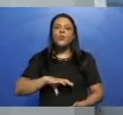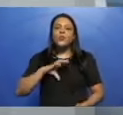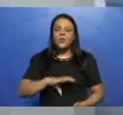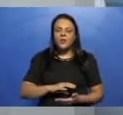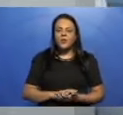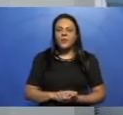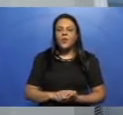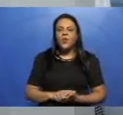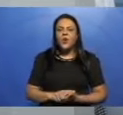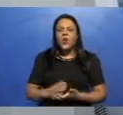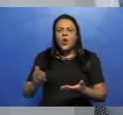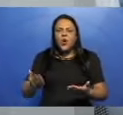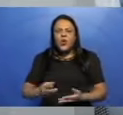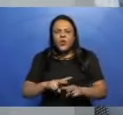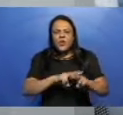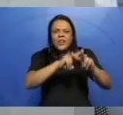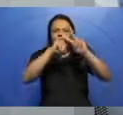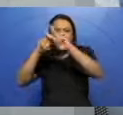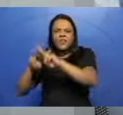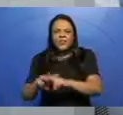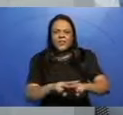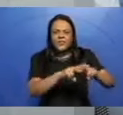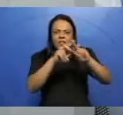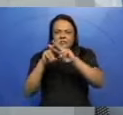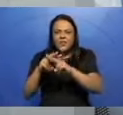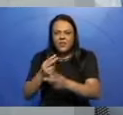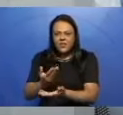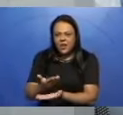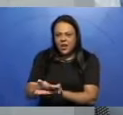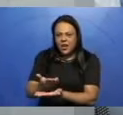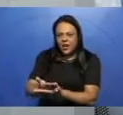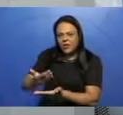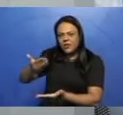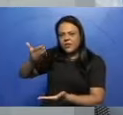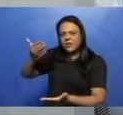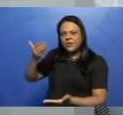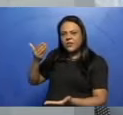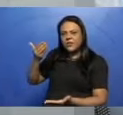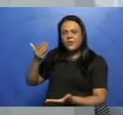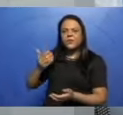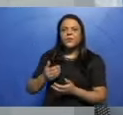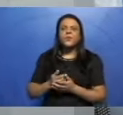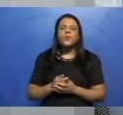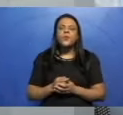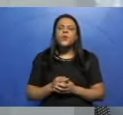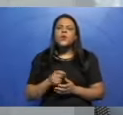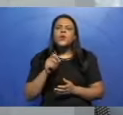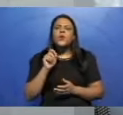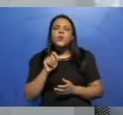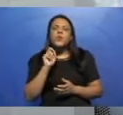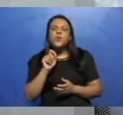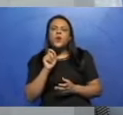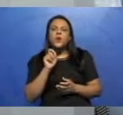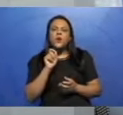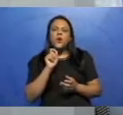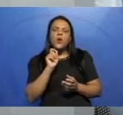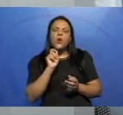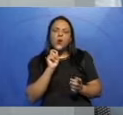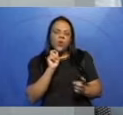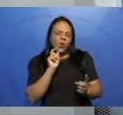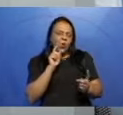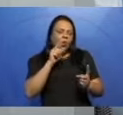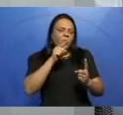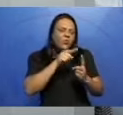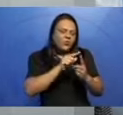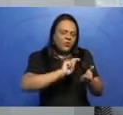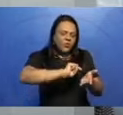uma retomada do que já foi visto em algumas videoaulas anteriores, que é a intenção do autor, no caso aqui,